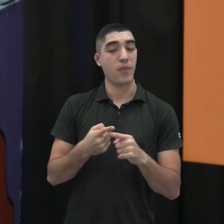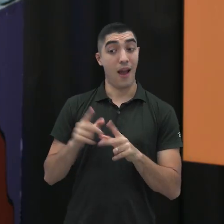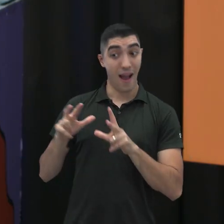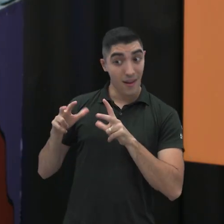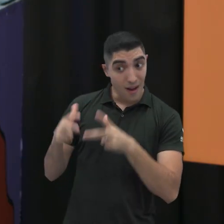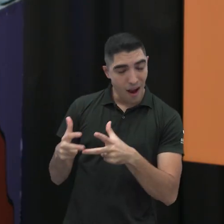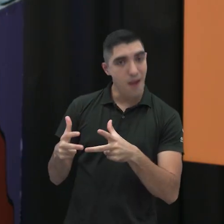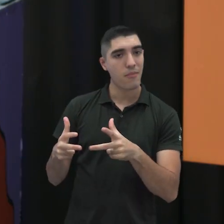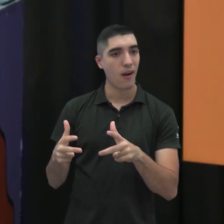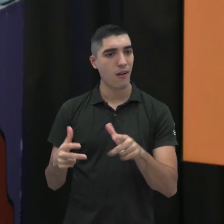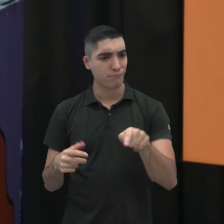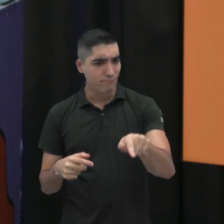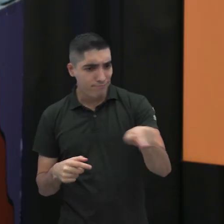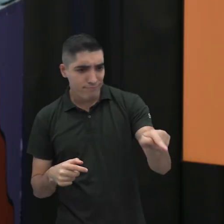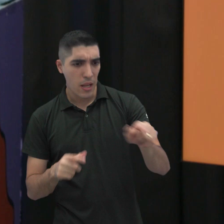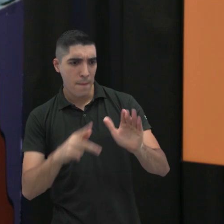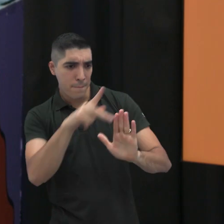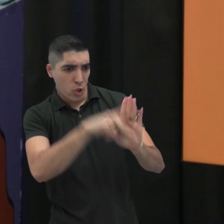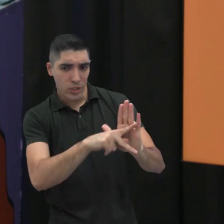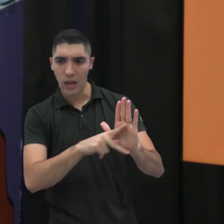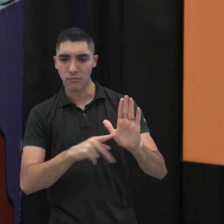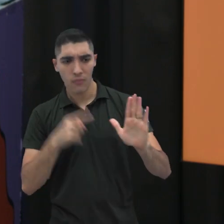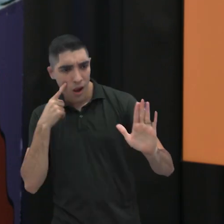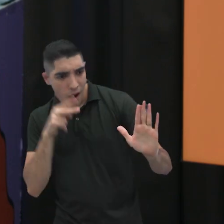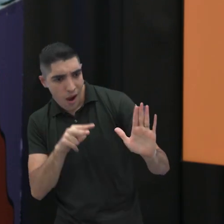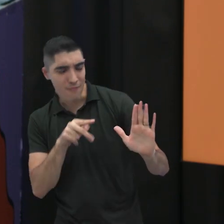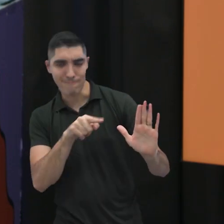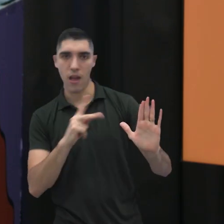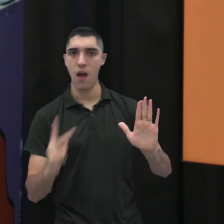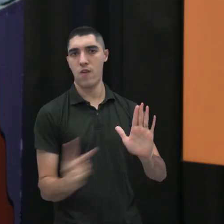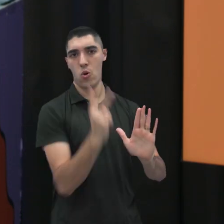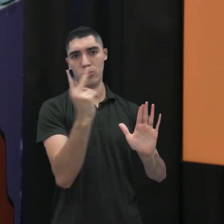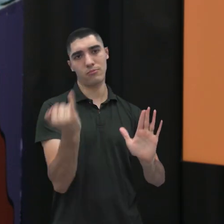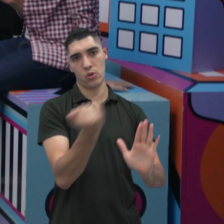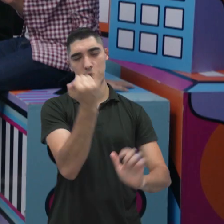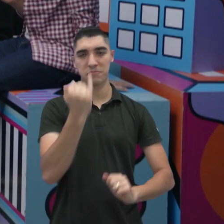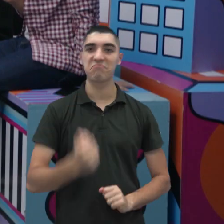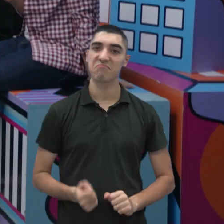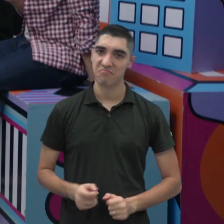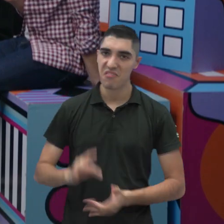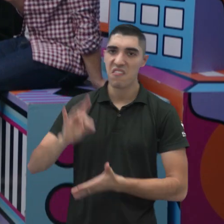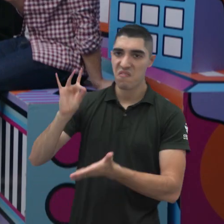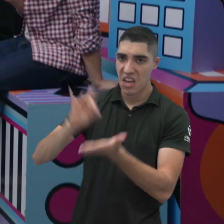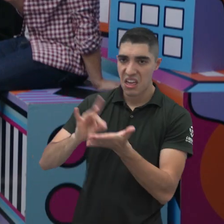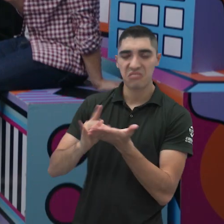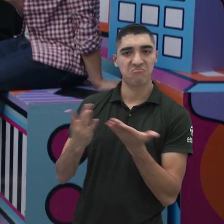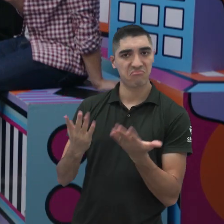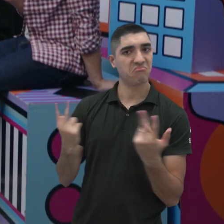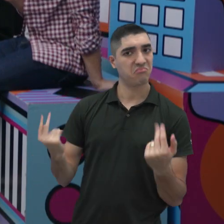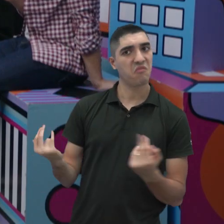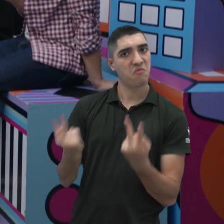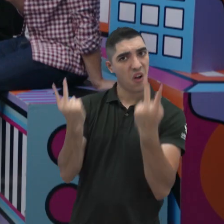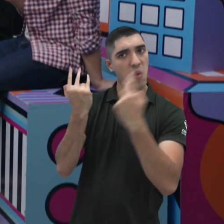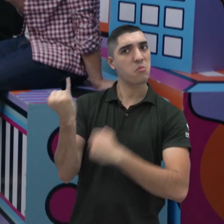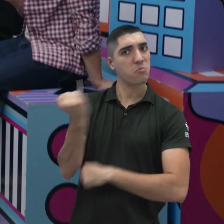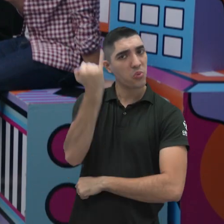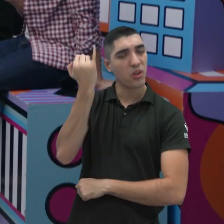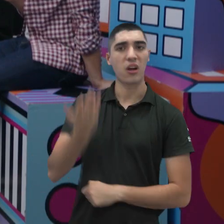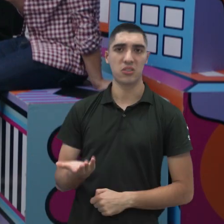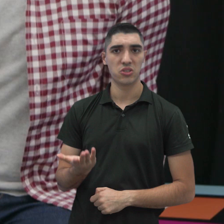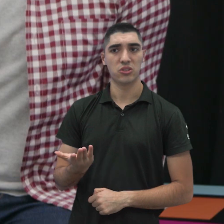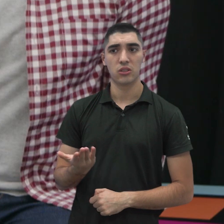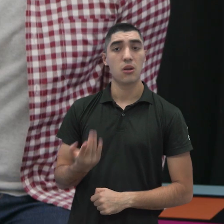Municipal valorizar esses projetos também que partem da comunidade. Sem dúvida, muito importante tudo isso, a